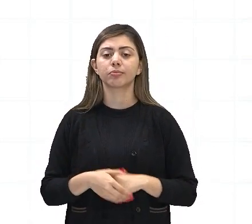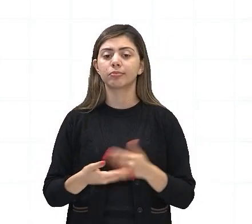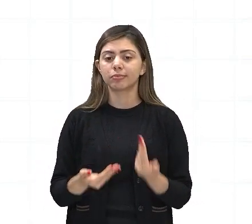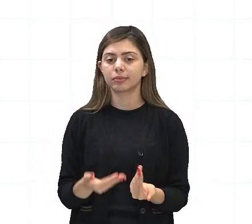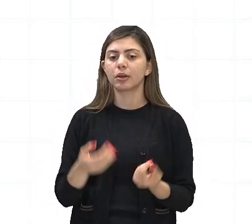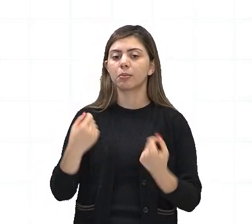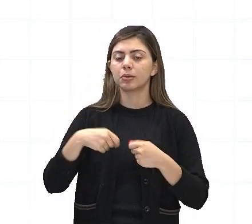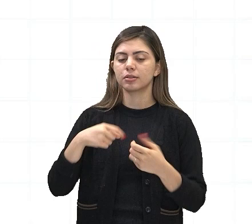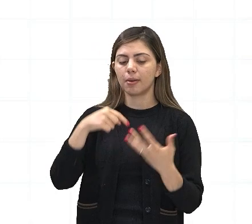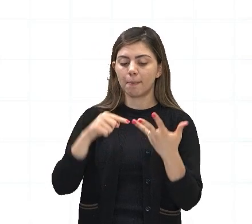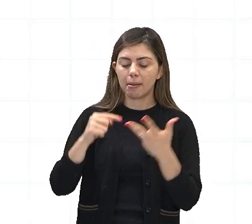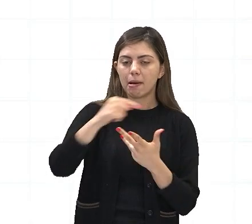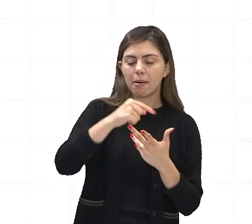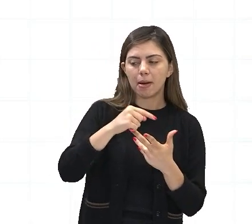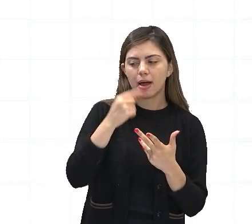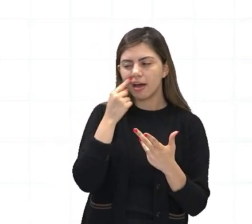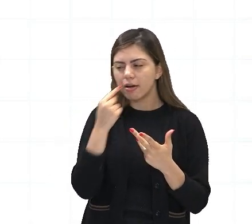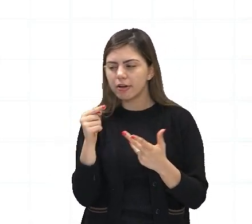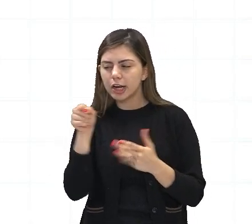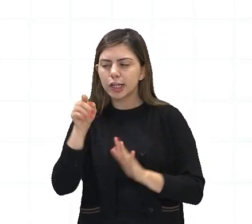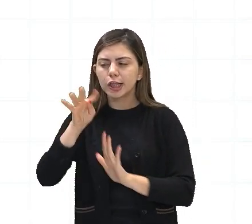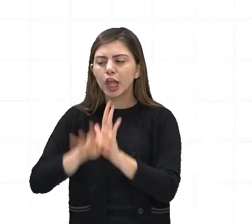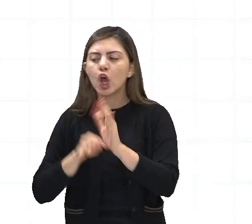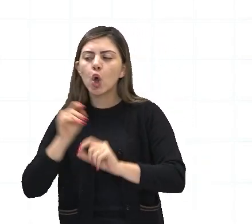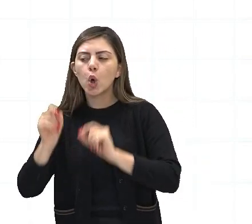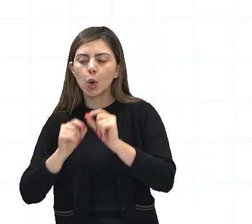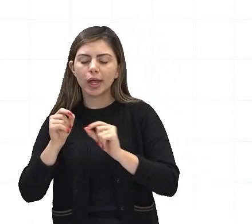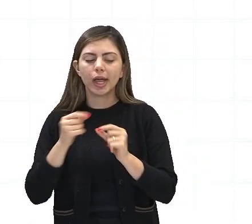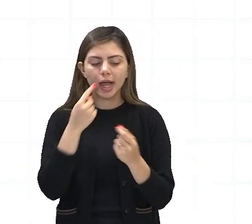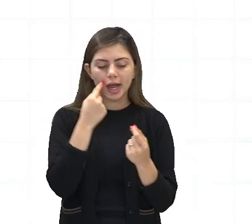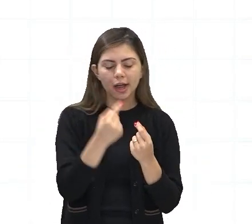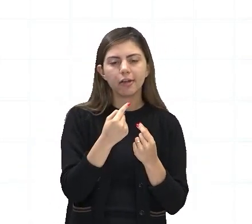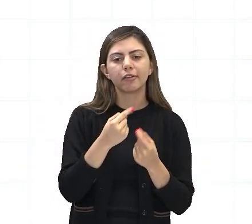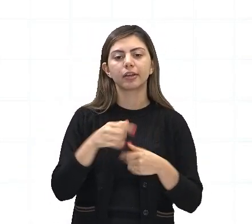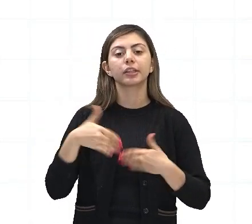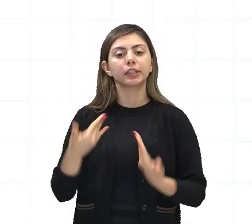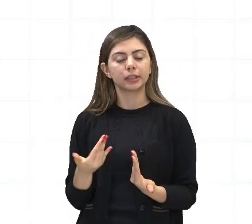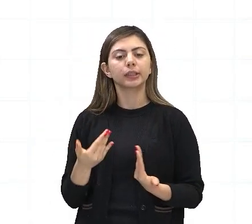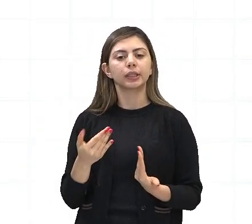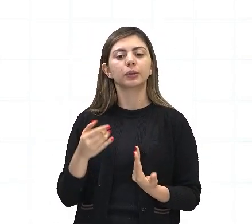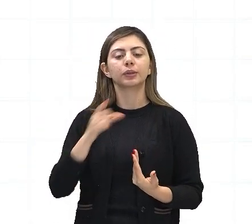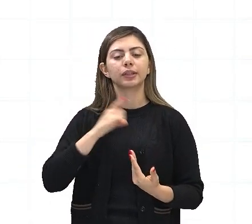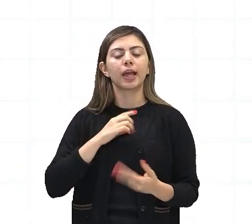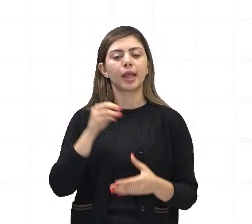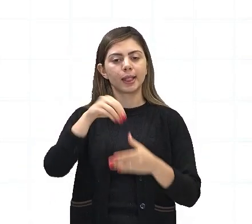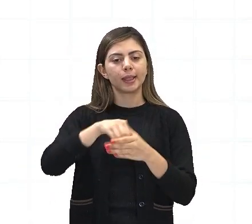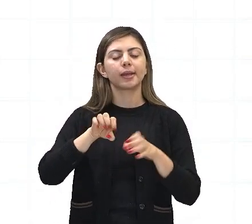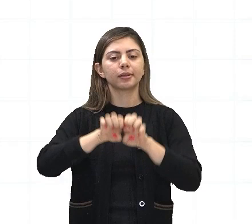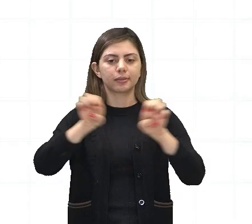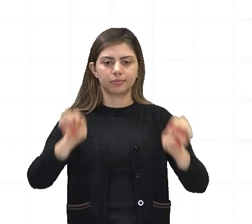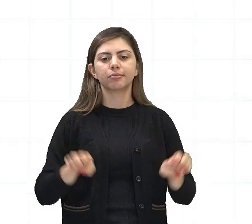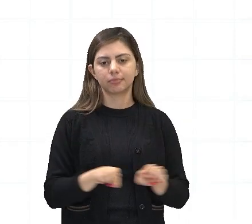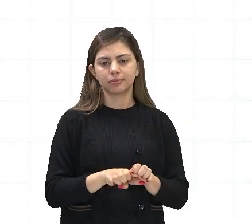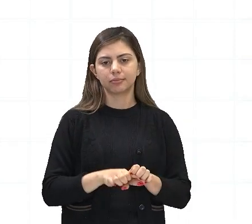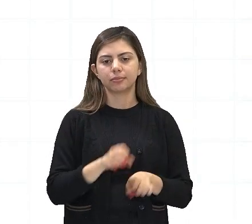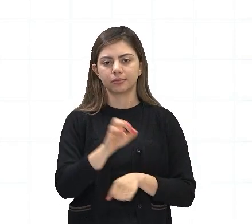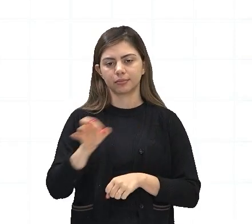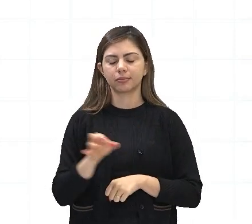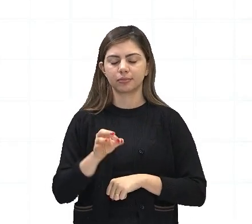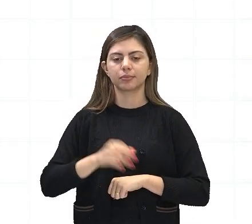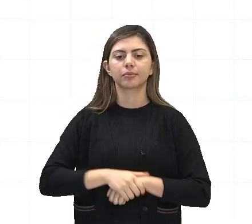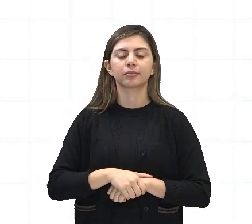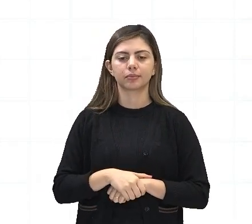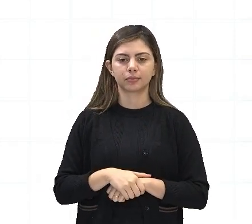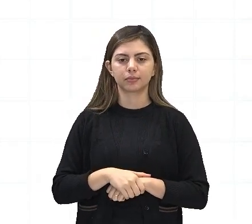traços linguísticos, que eles são considerados predominantes nessa estrutura da